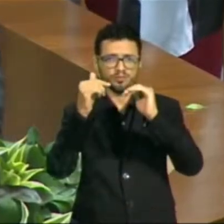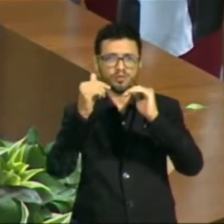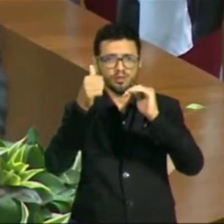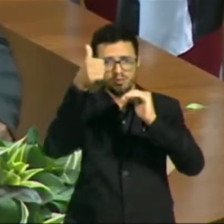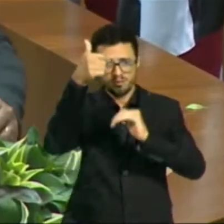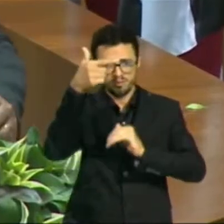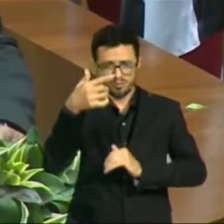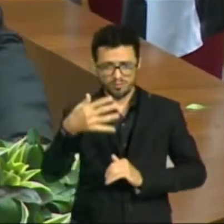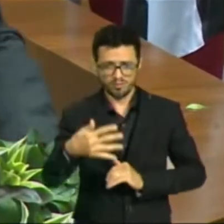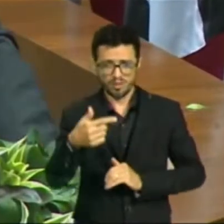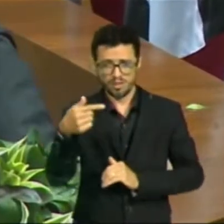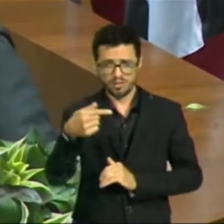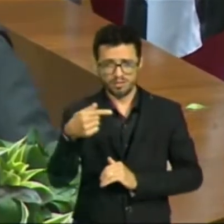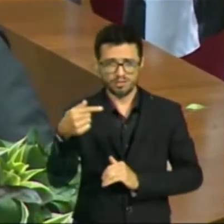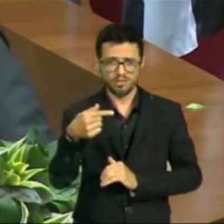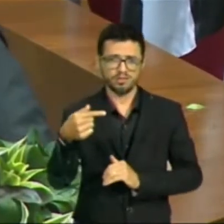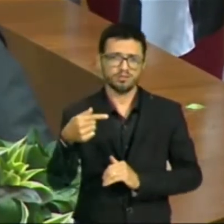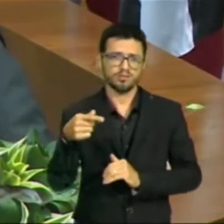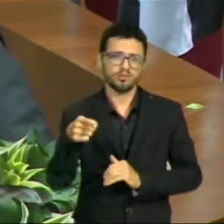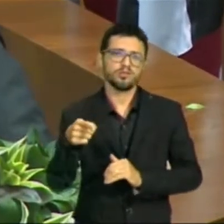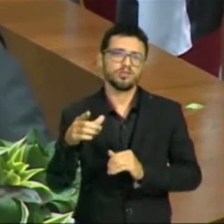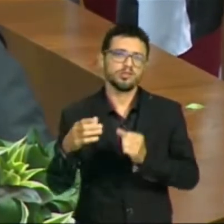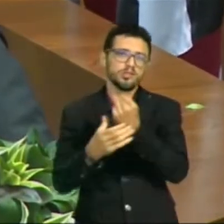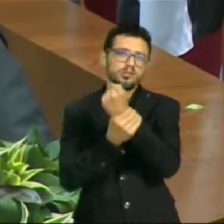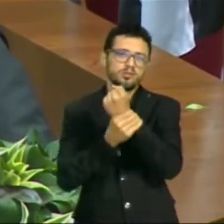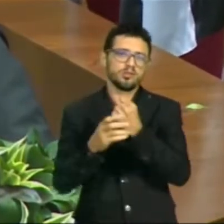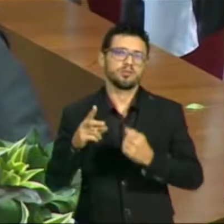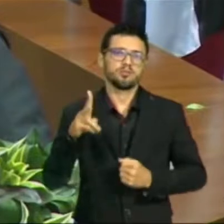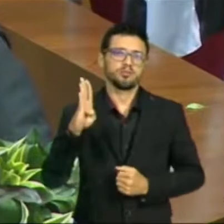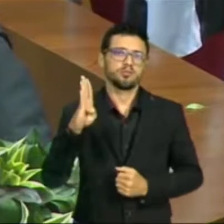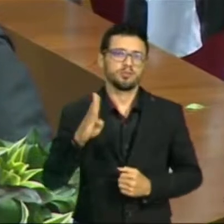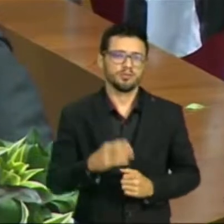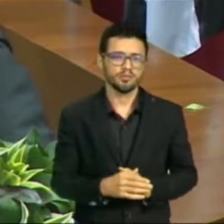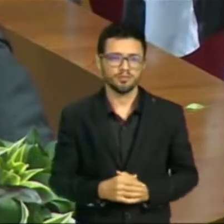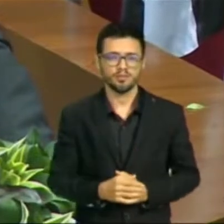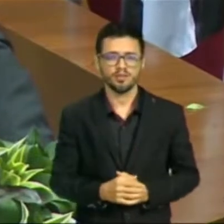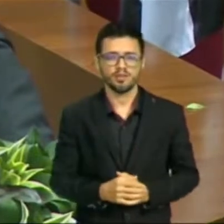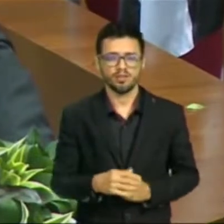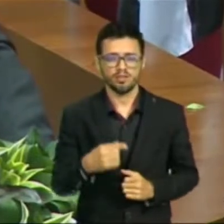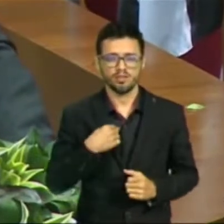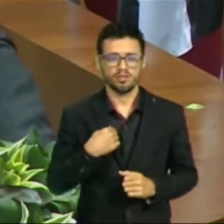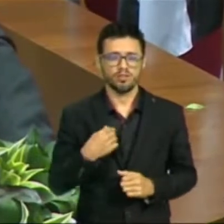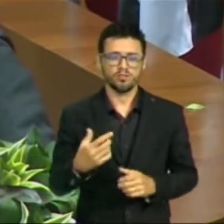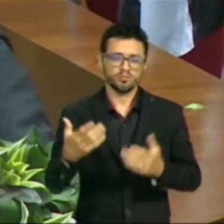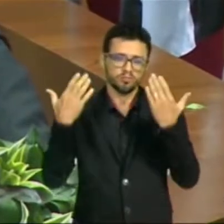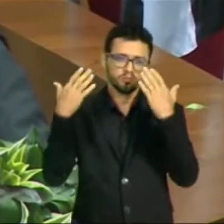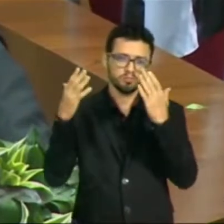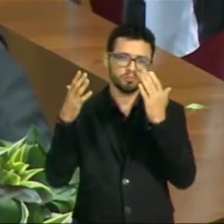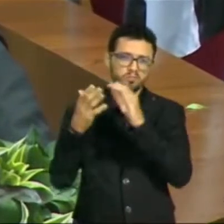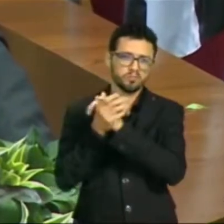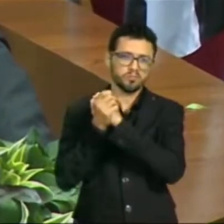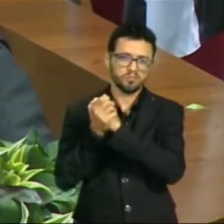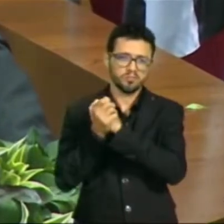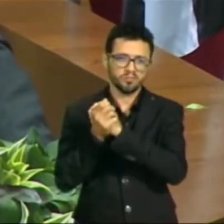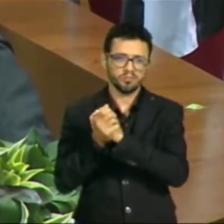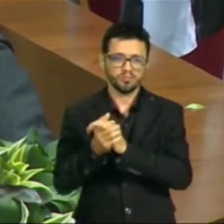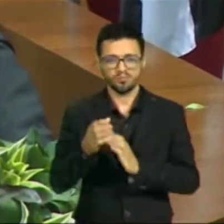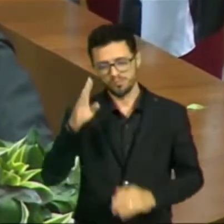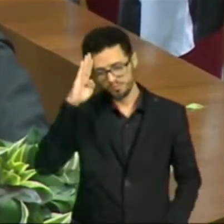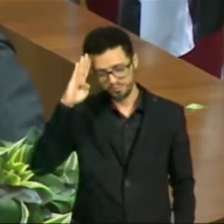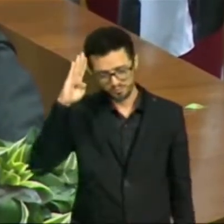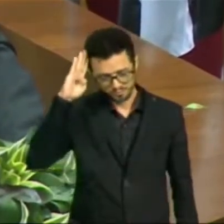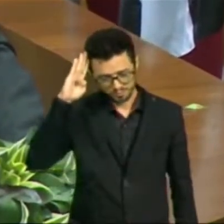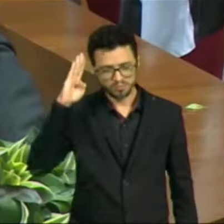eu não deixaria de vir a essa tribuna para parabenizar o nosso governador Carlos Brandão por esse